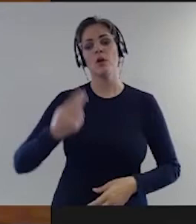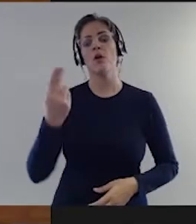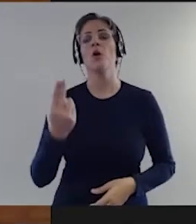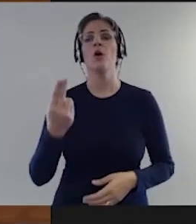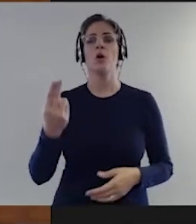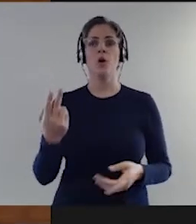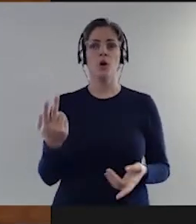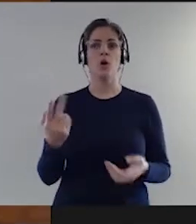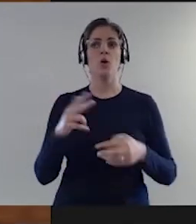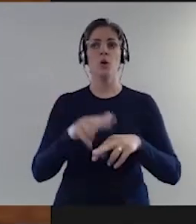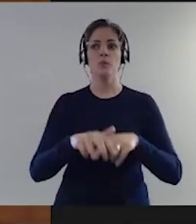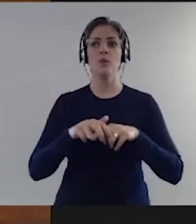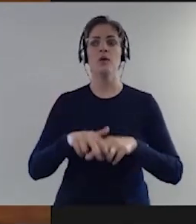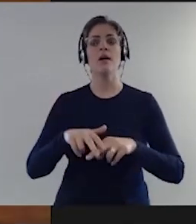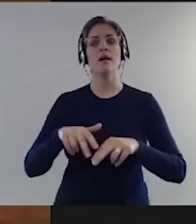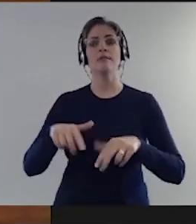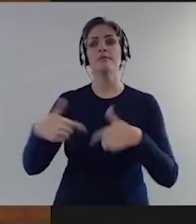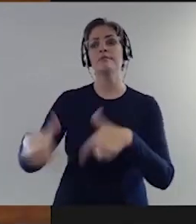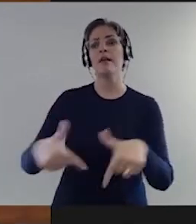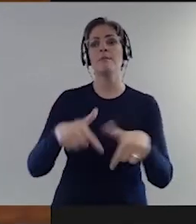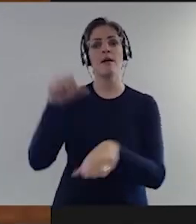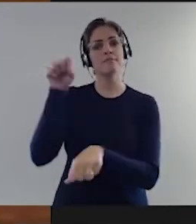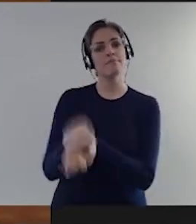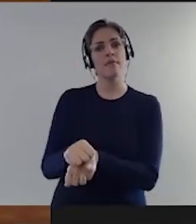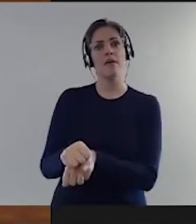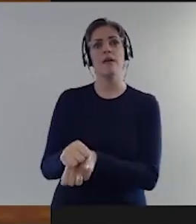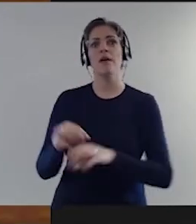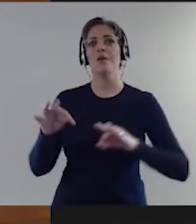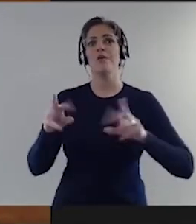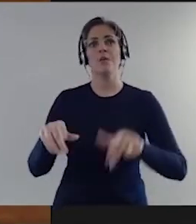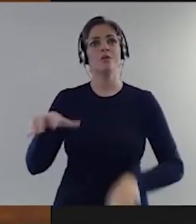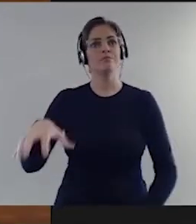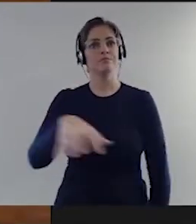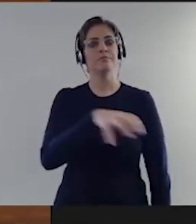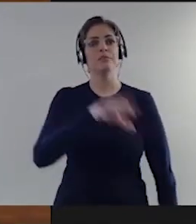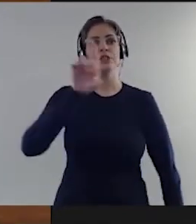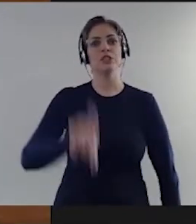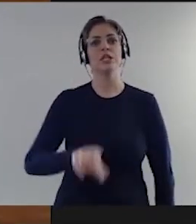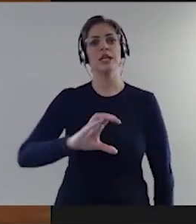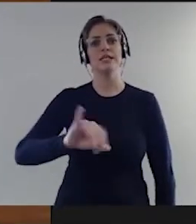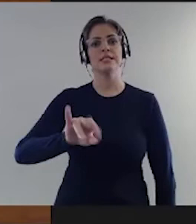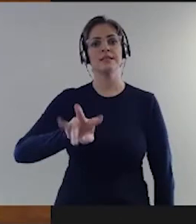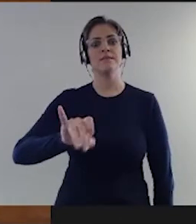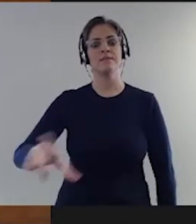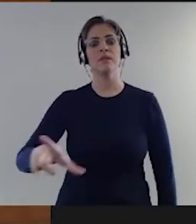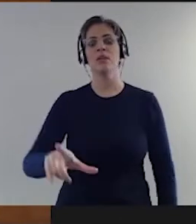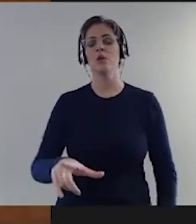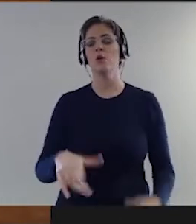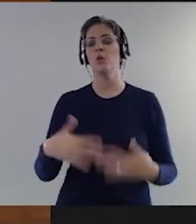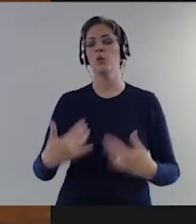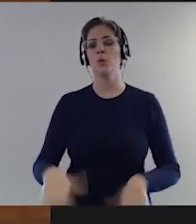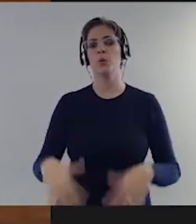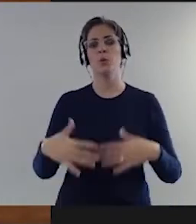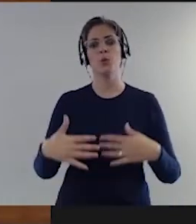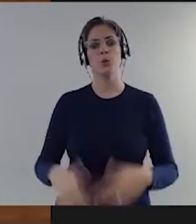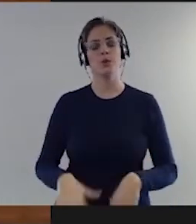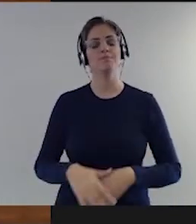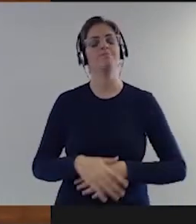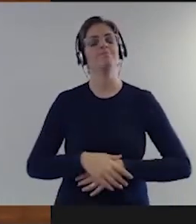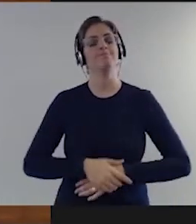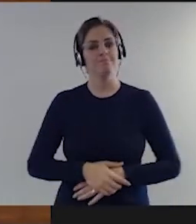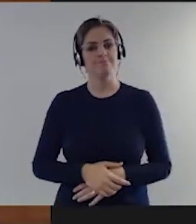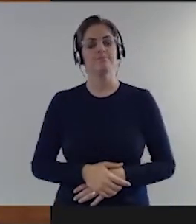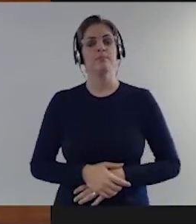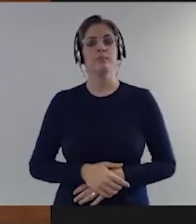de determinadas atividades econômicas, todos os setores do direito civil foram tremendamente impactados. Né? O direito